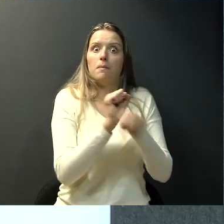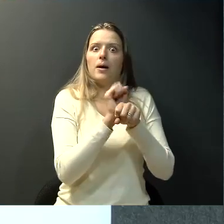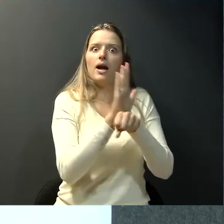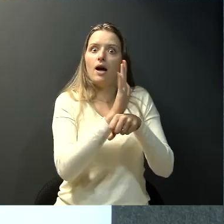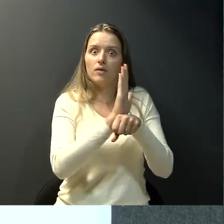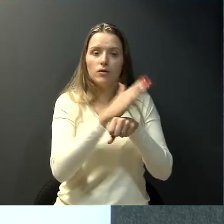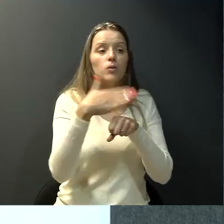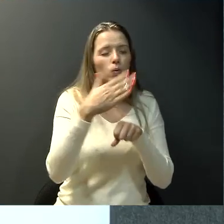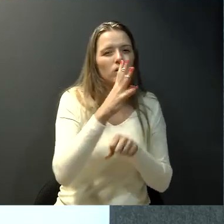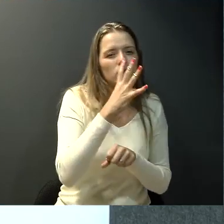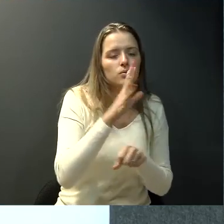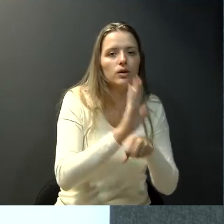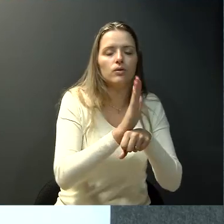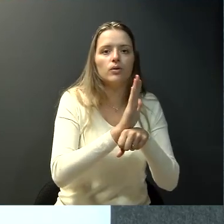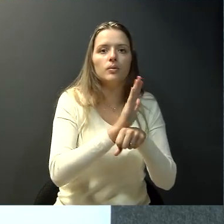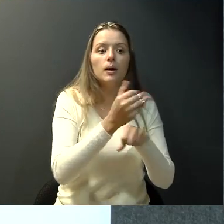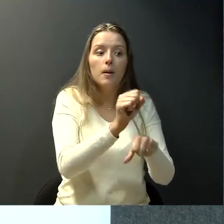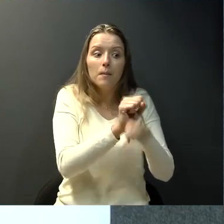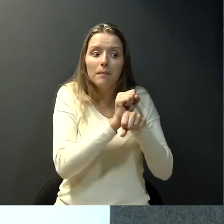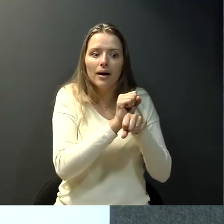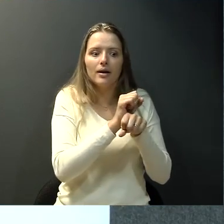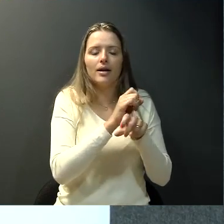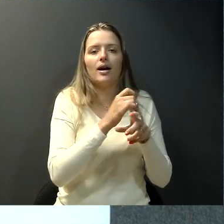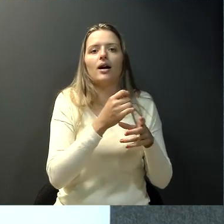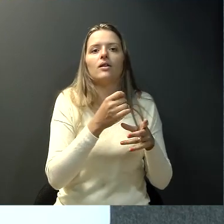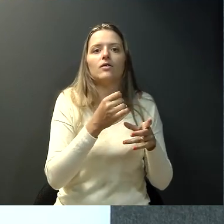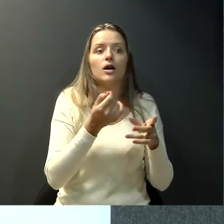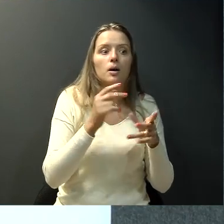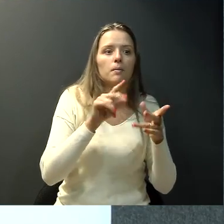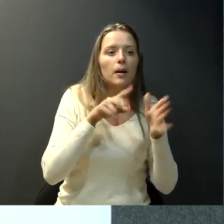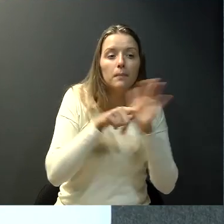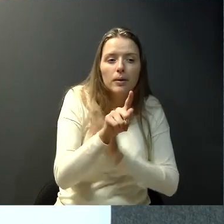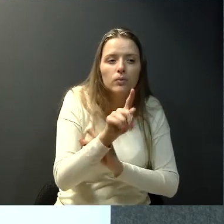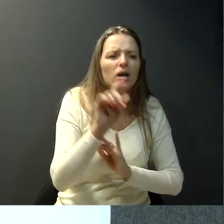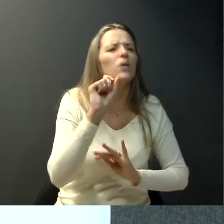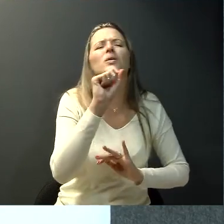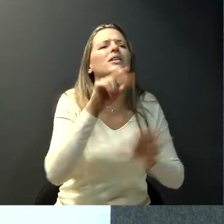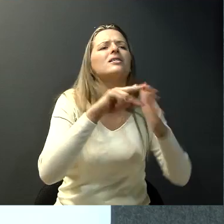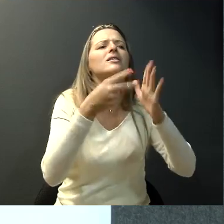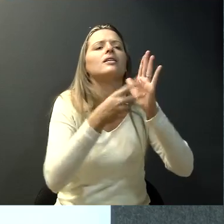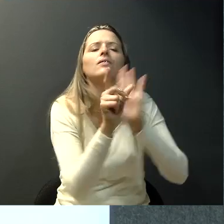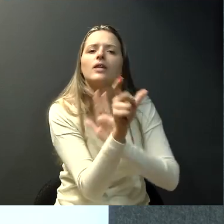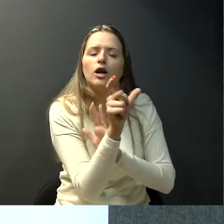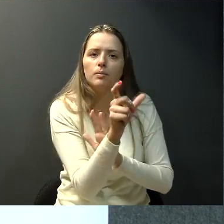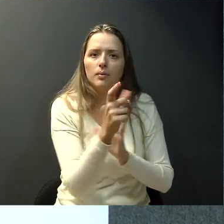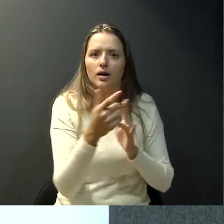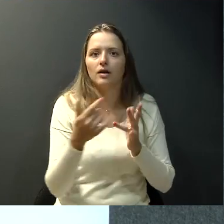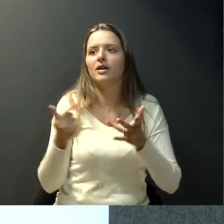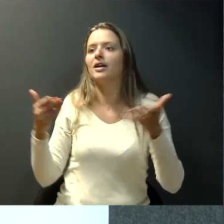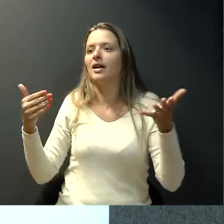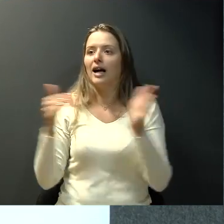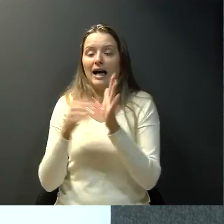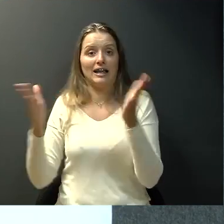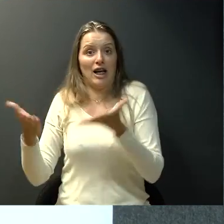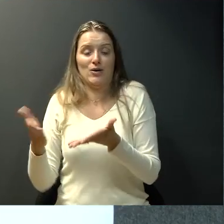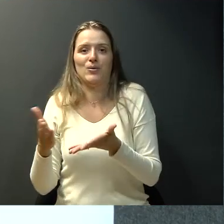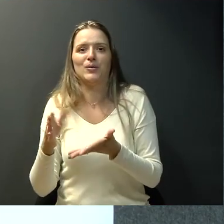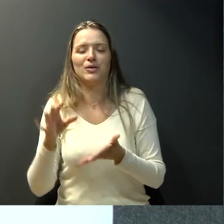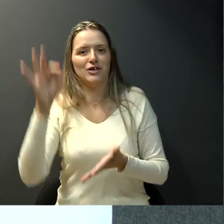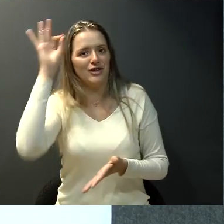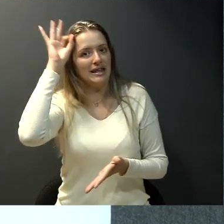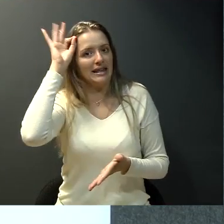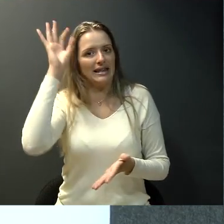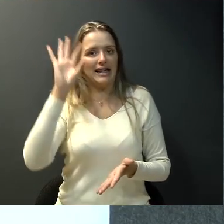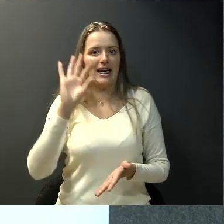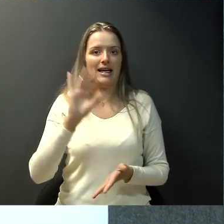traduzia. Incentivava muito ele na leitura. Na época ele adorava, até hoje, gosta do Inter, né? Então